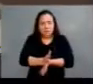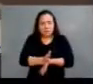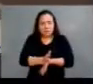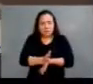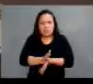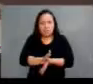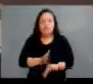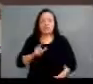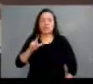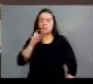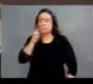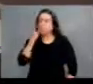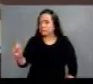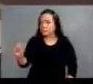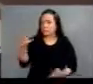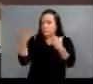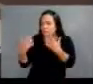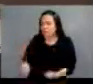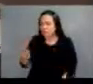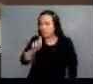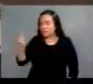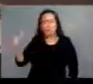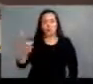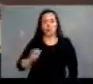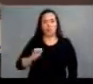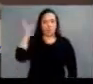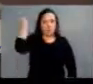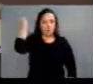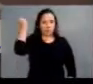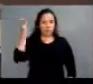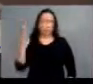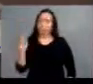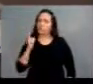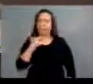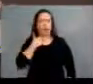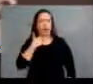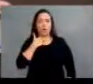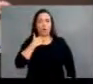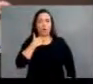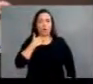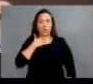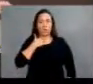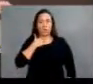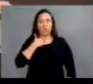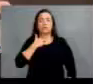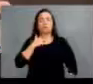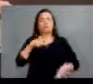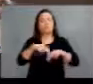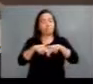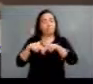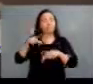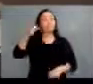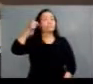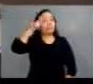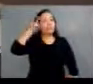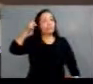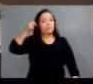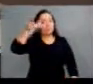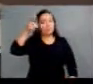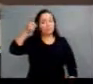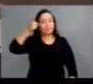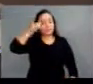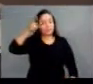expressões de intolerância e de ódio. Intolerância e ódio que cotidianamente